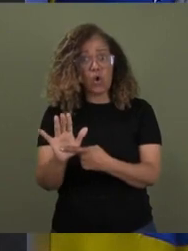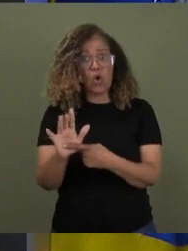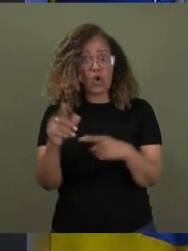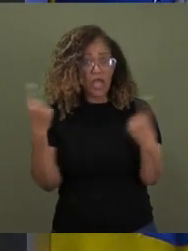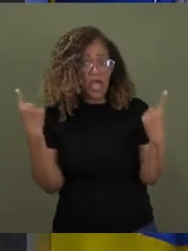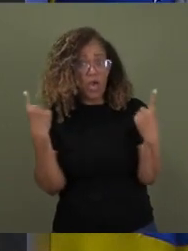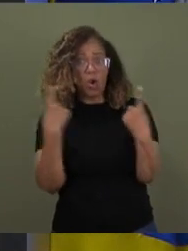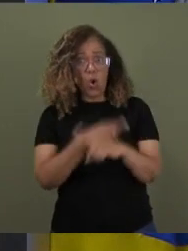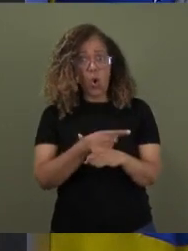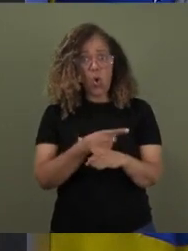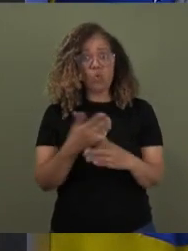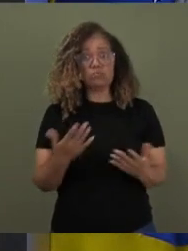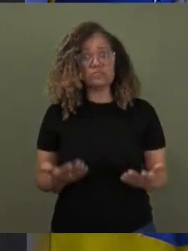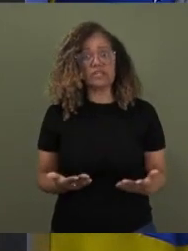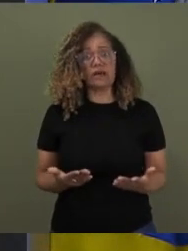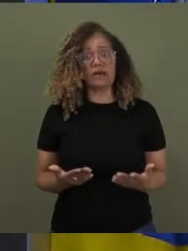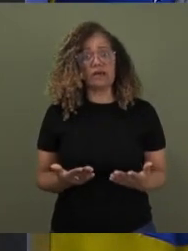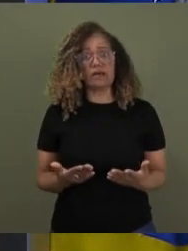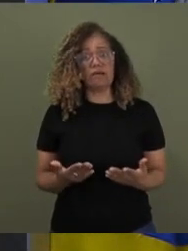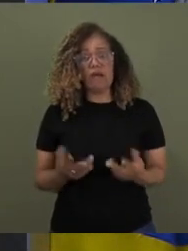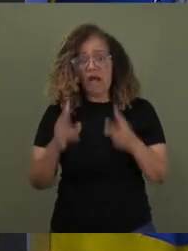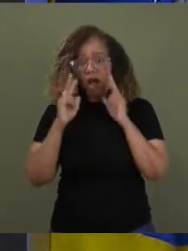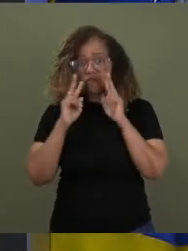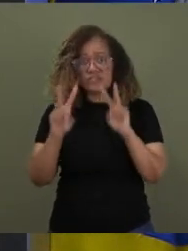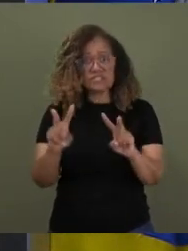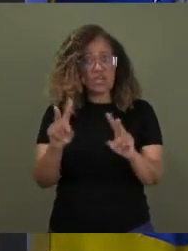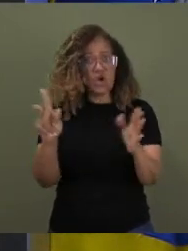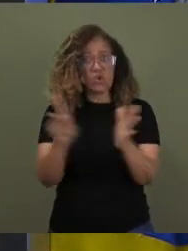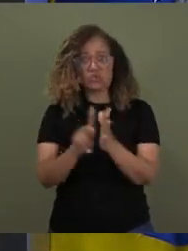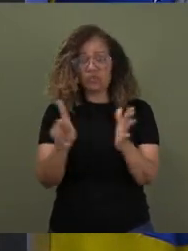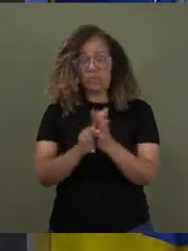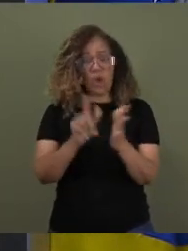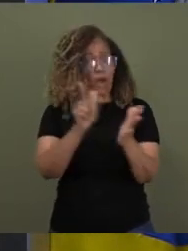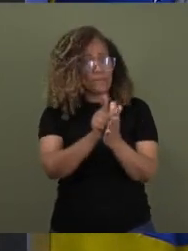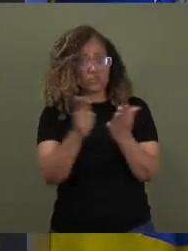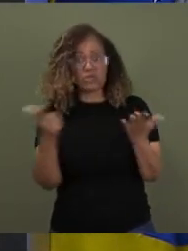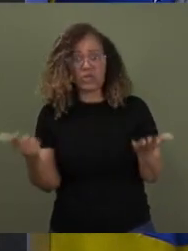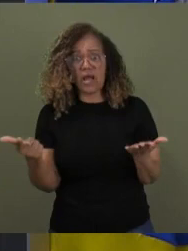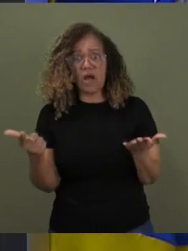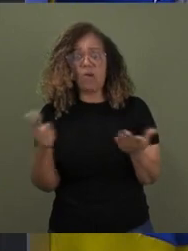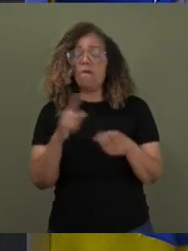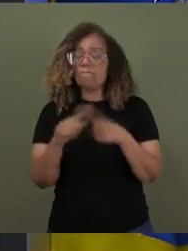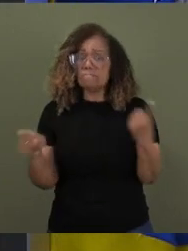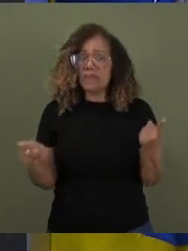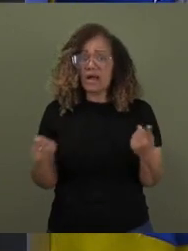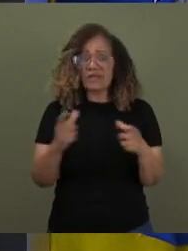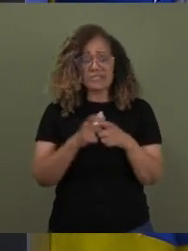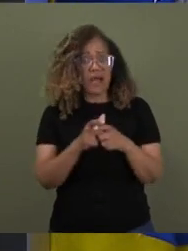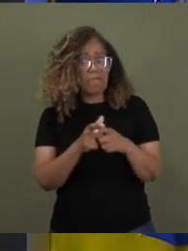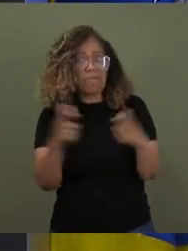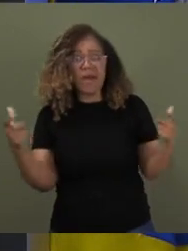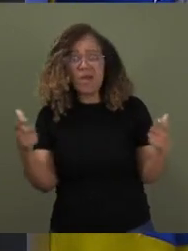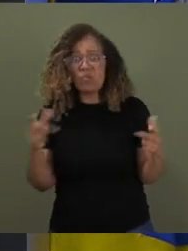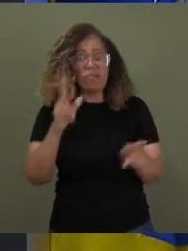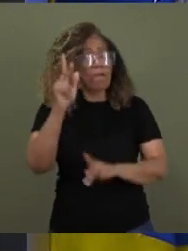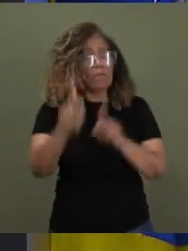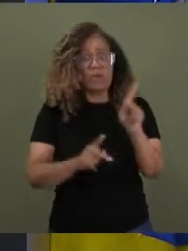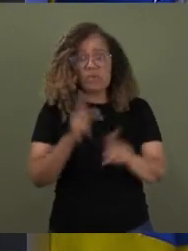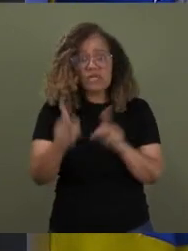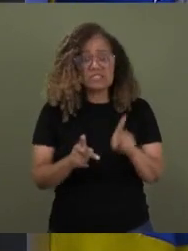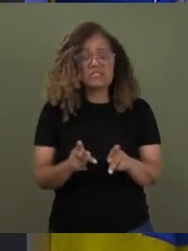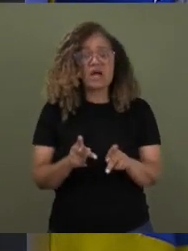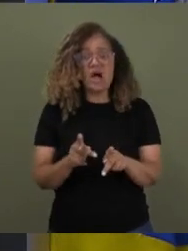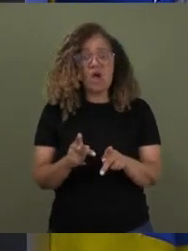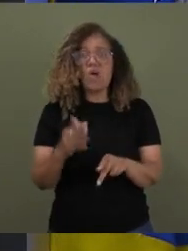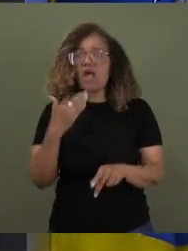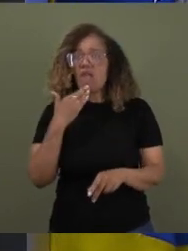talvez, a visão do próprio editorial do jornal, mas mostrou que a maioria da população é